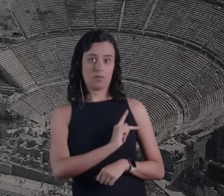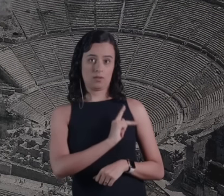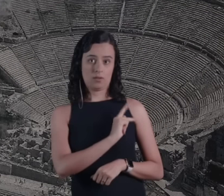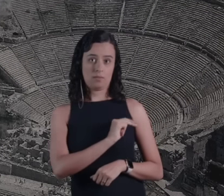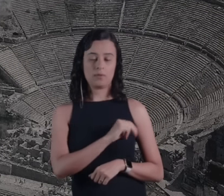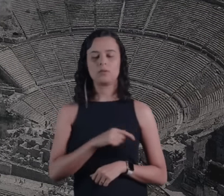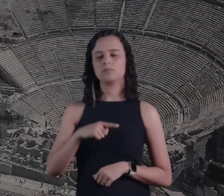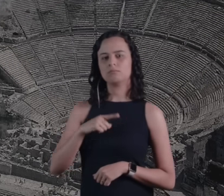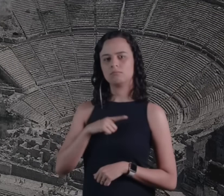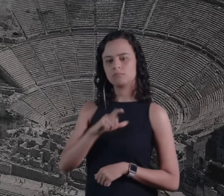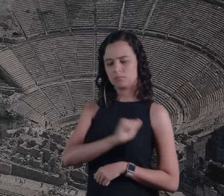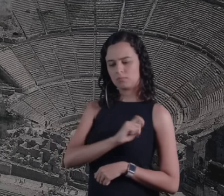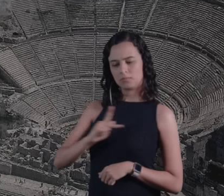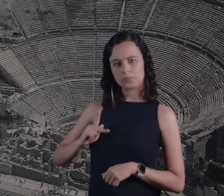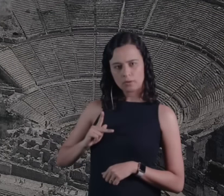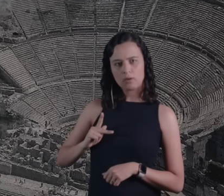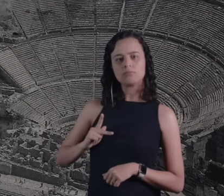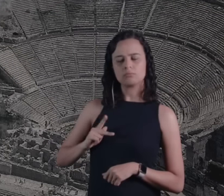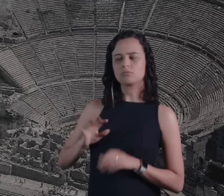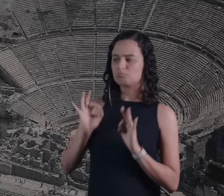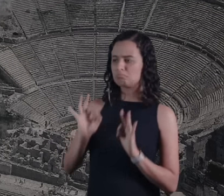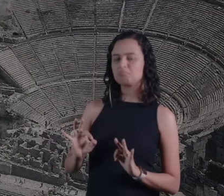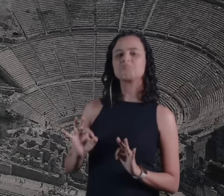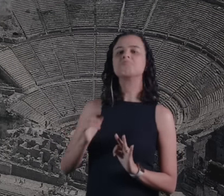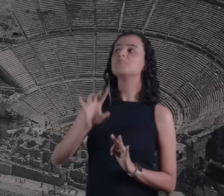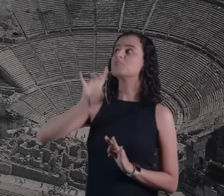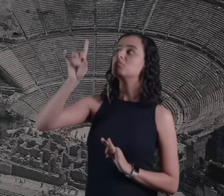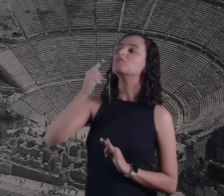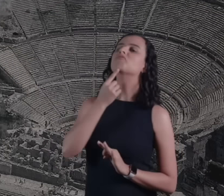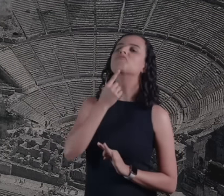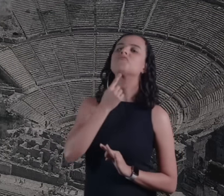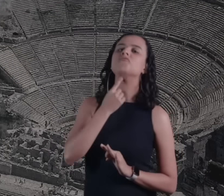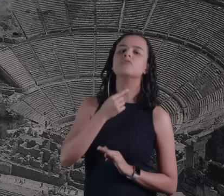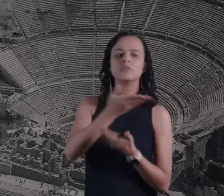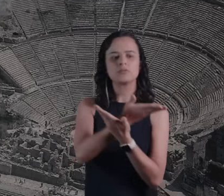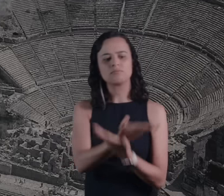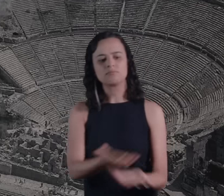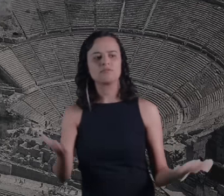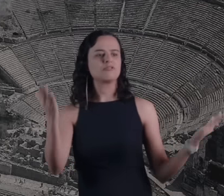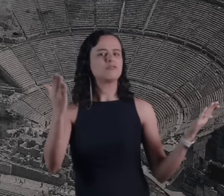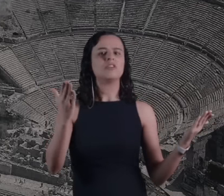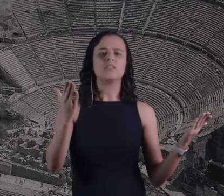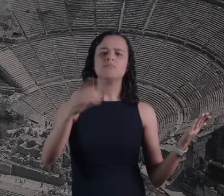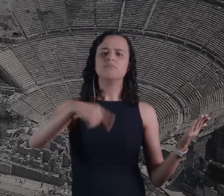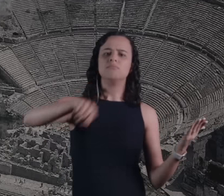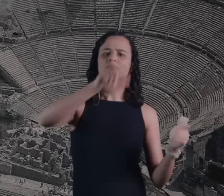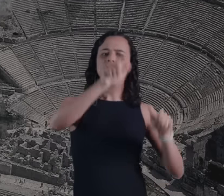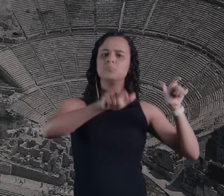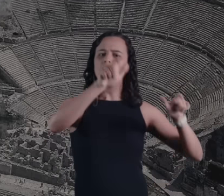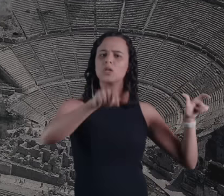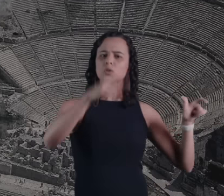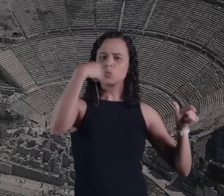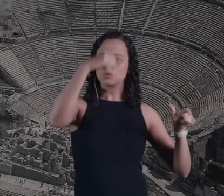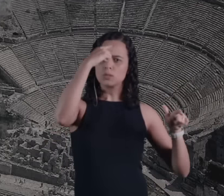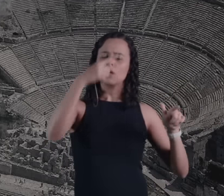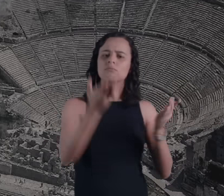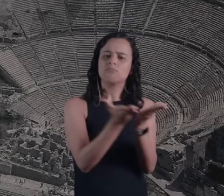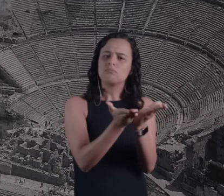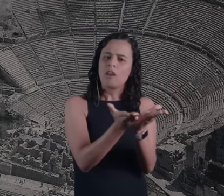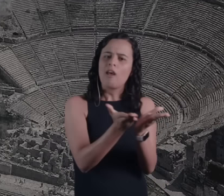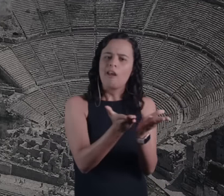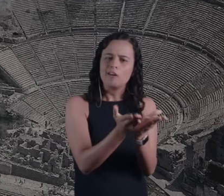Cristo Jesus, por vontade de Deus, aos santos que vivem em Éfeso e